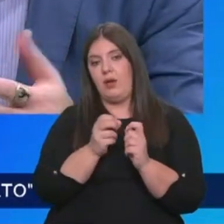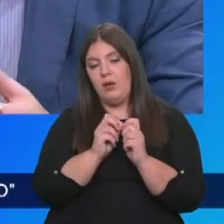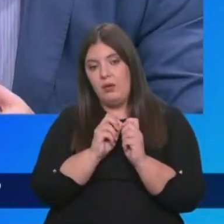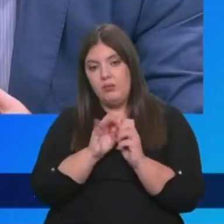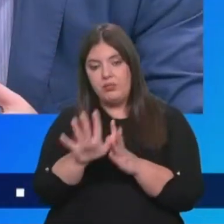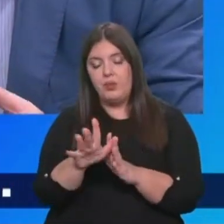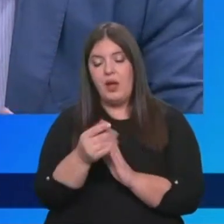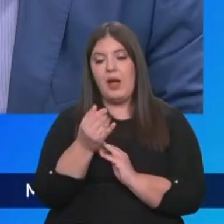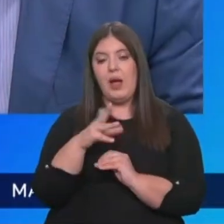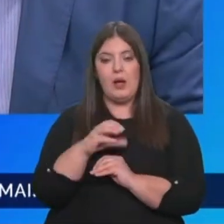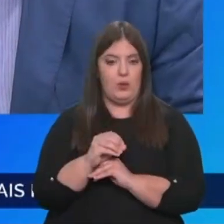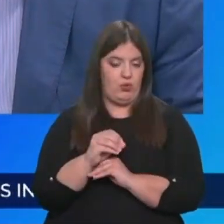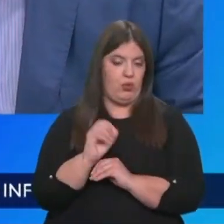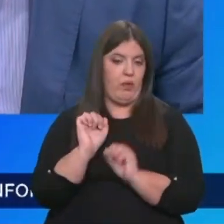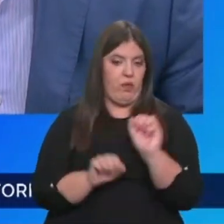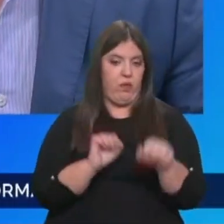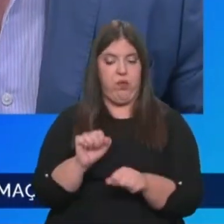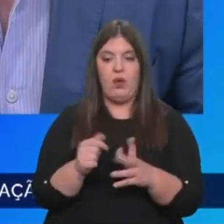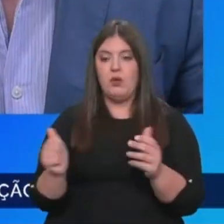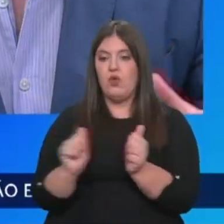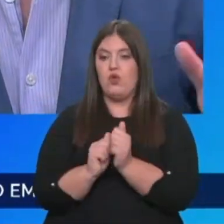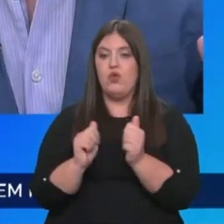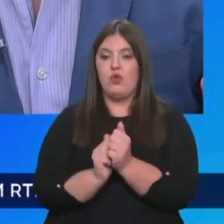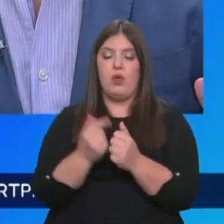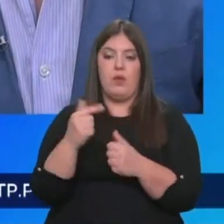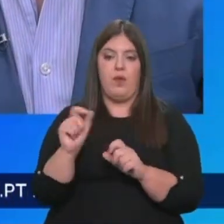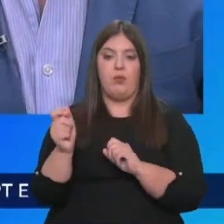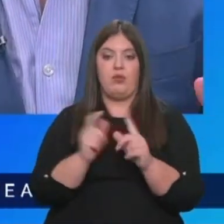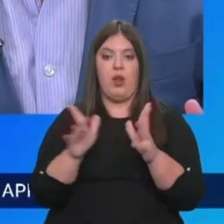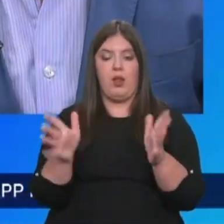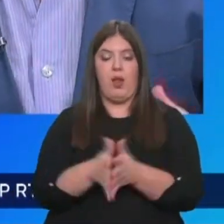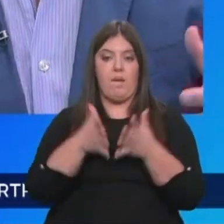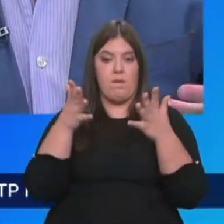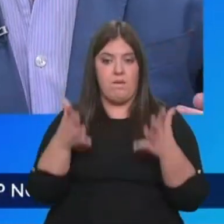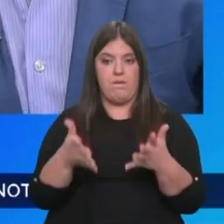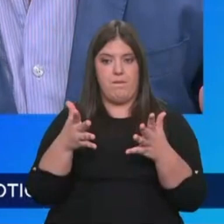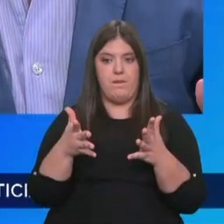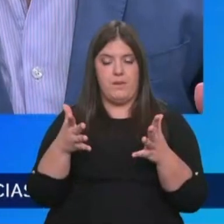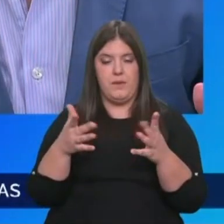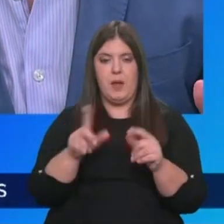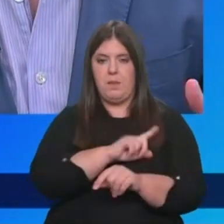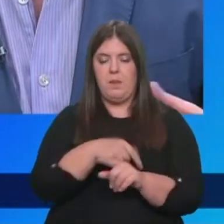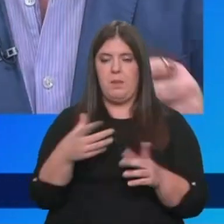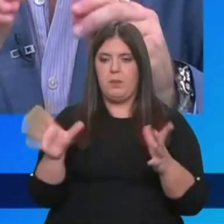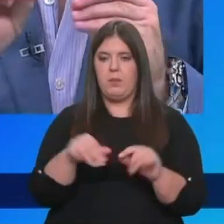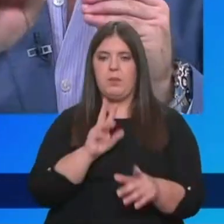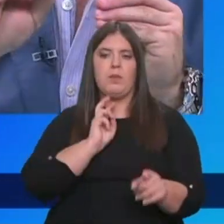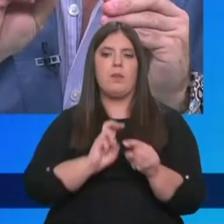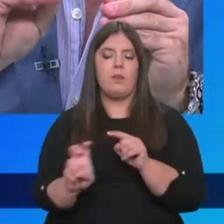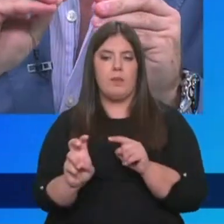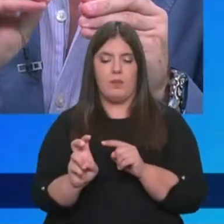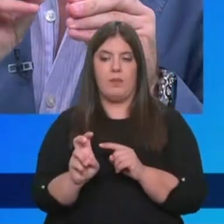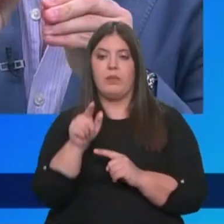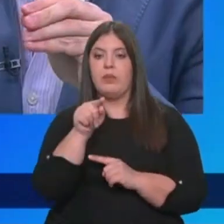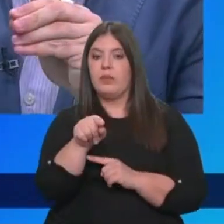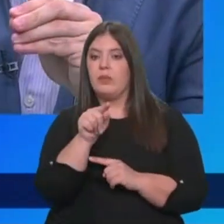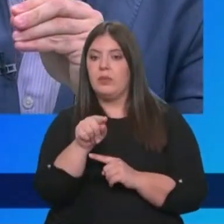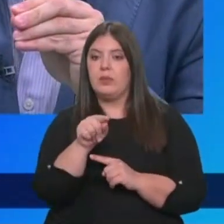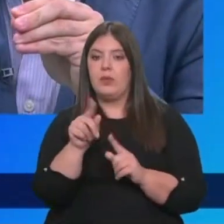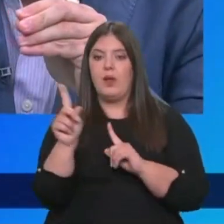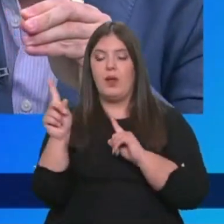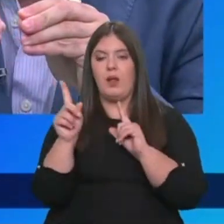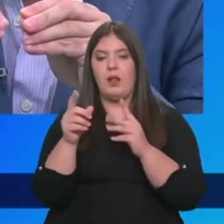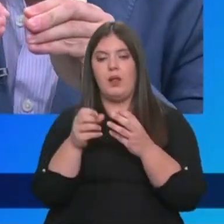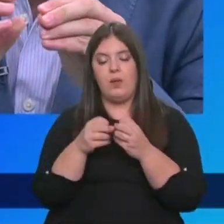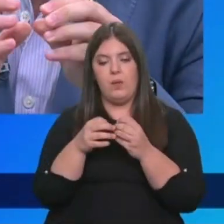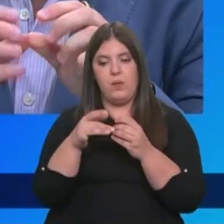estrela. Mas lá está. Se ao lado dessa estrela tivermos estrelas gigantes, maciças, ainda muito mais poderosas do ponto de vista energético, aquela